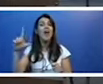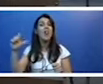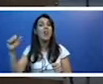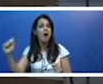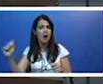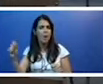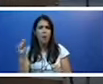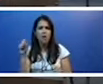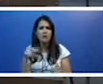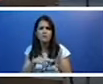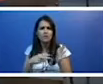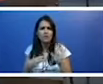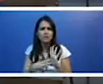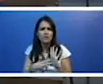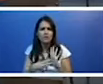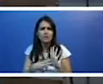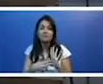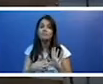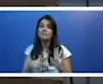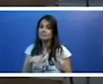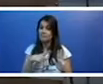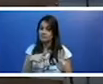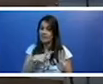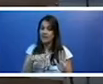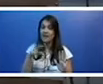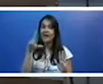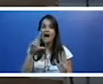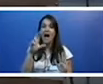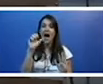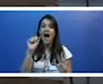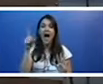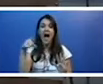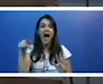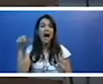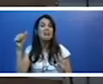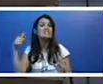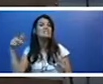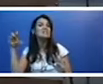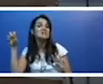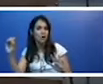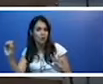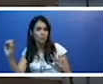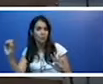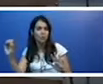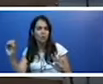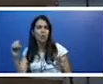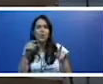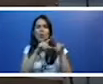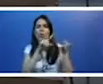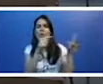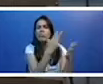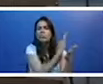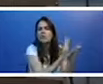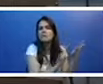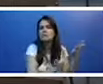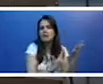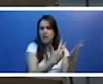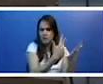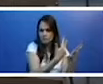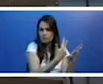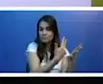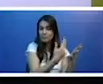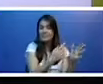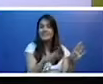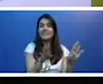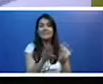significa? Existe uma razão entre o tamanho representado, ou seja, o desenho, e